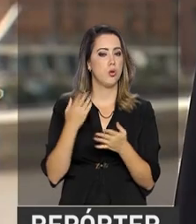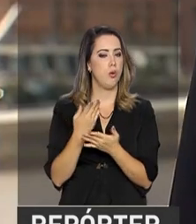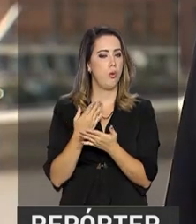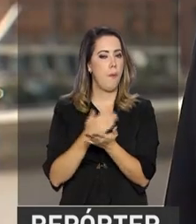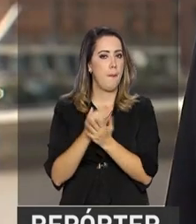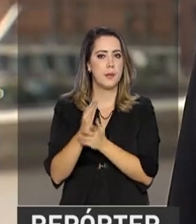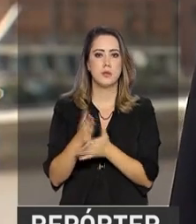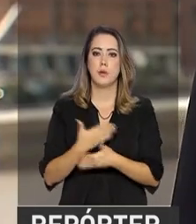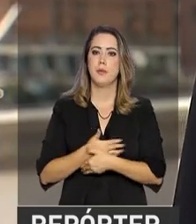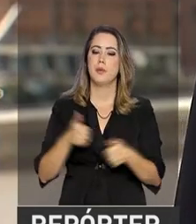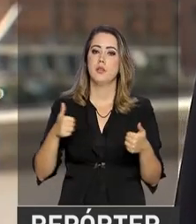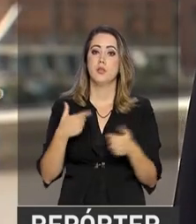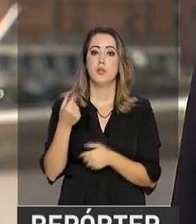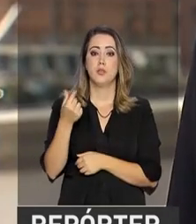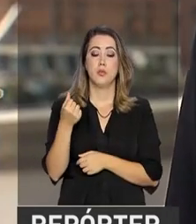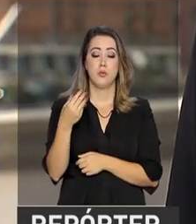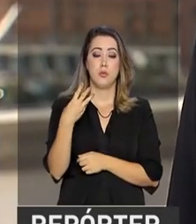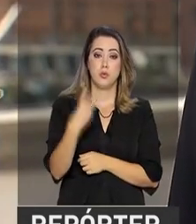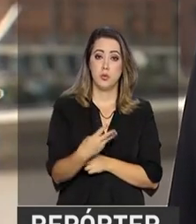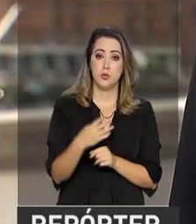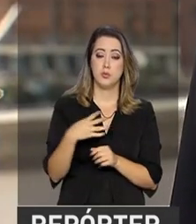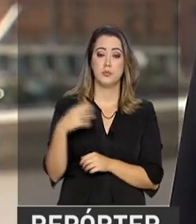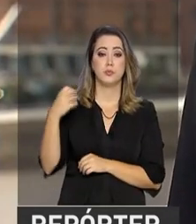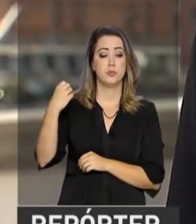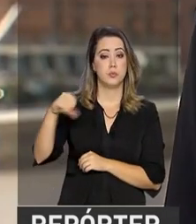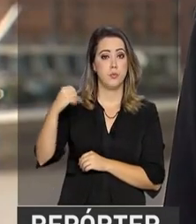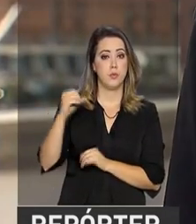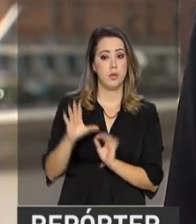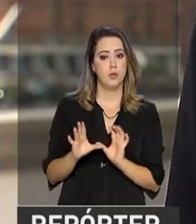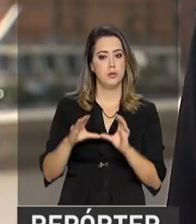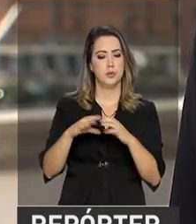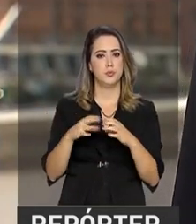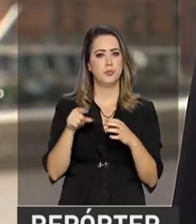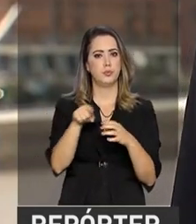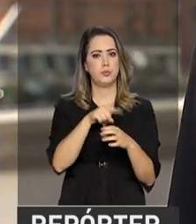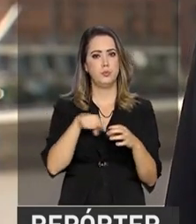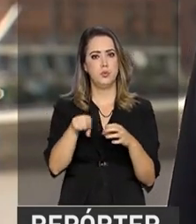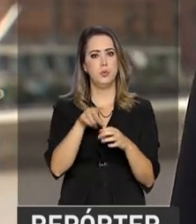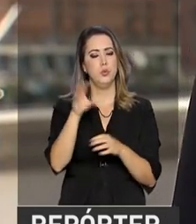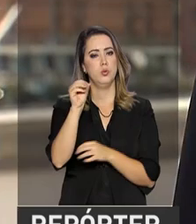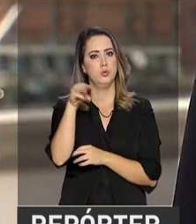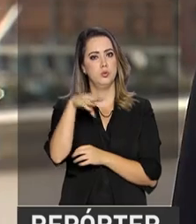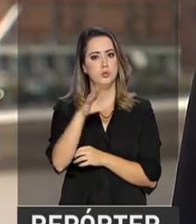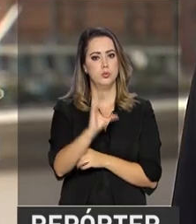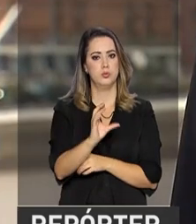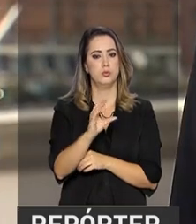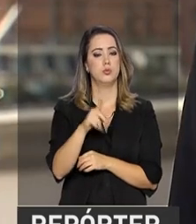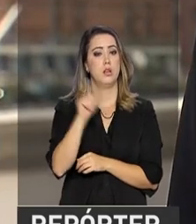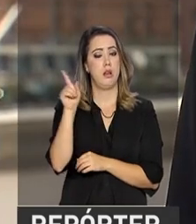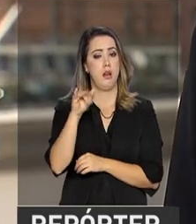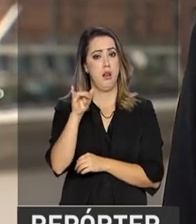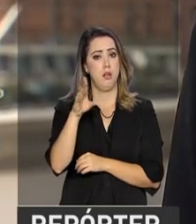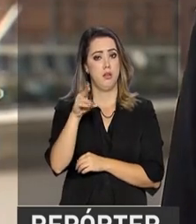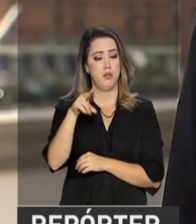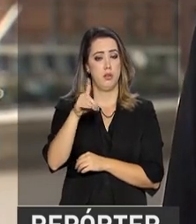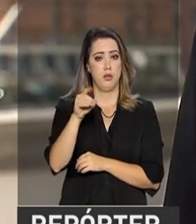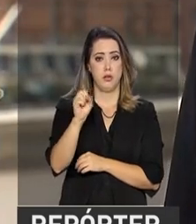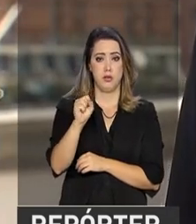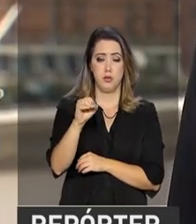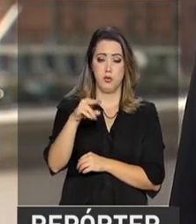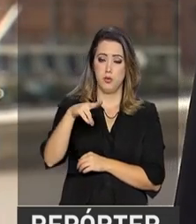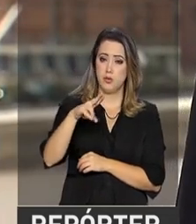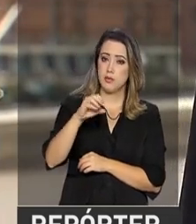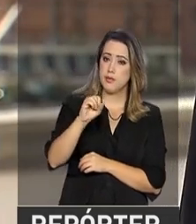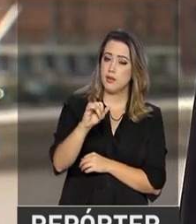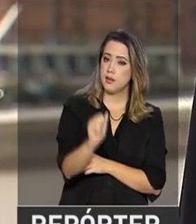solucionada em 2013 na 9ª conferência ministerial da mc em bali na indonésia dois grandes